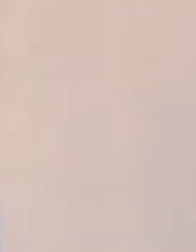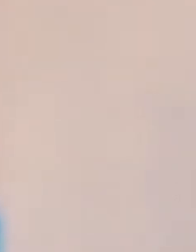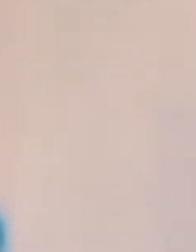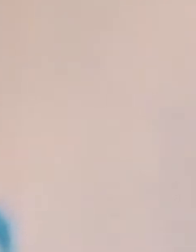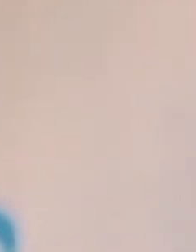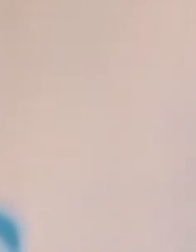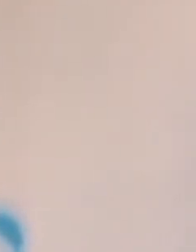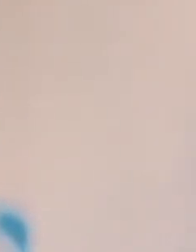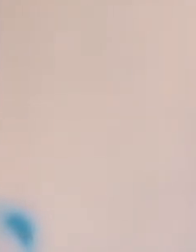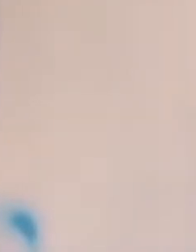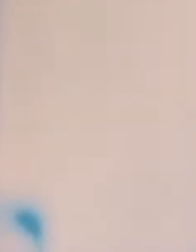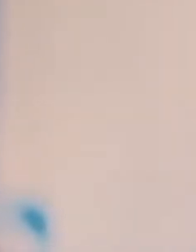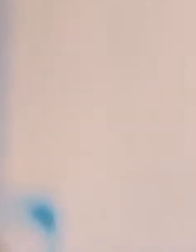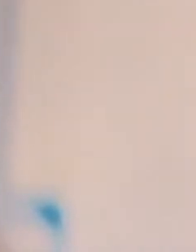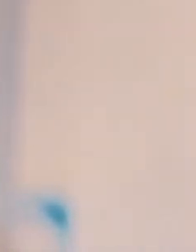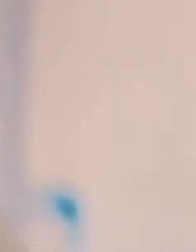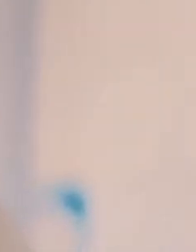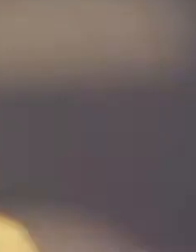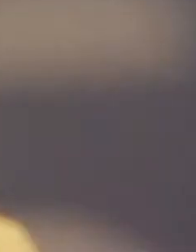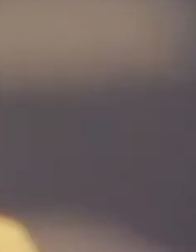Tudo isso vai passar.